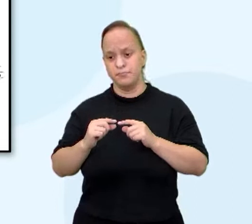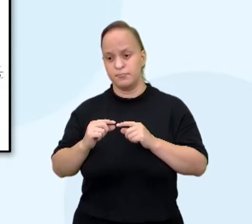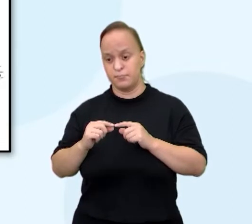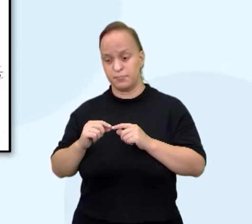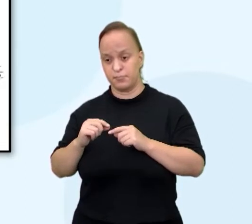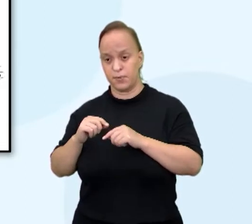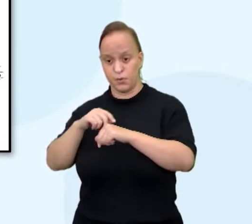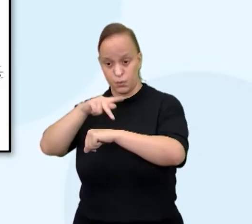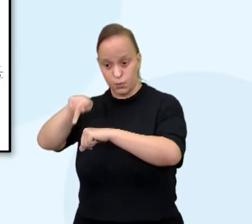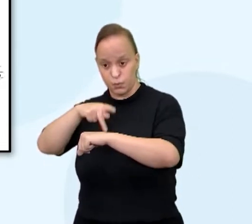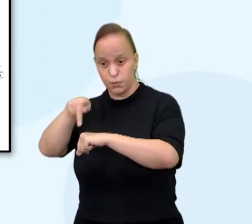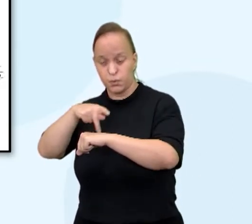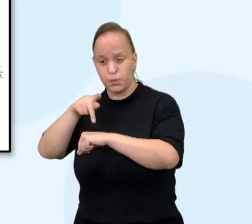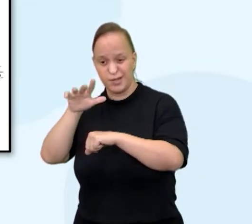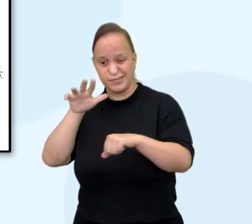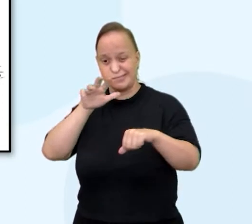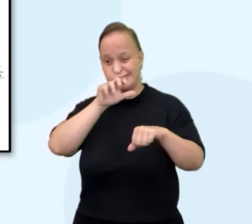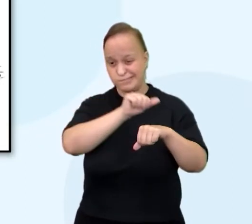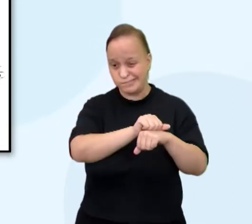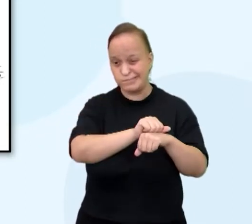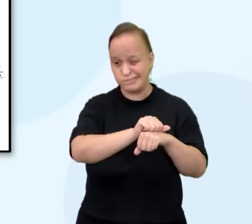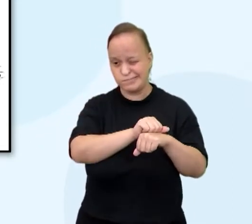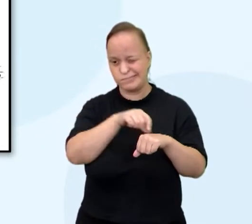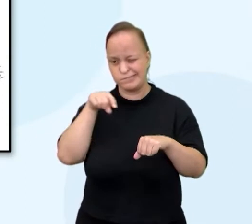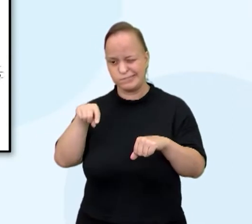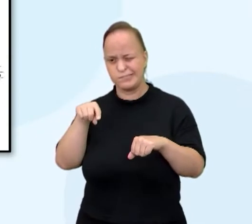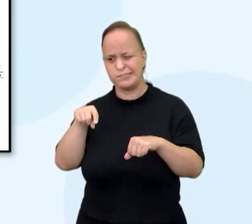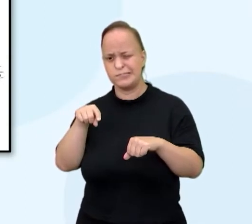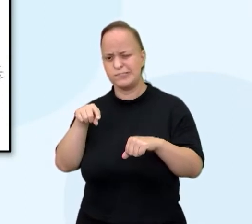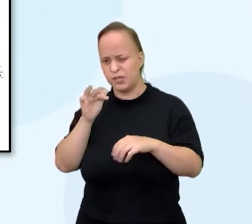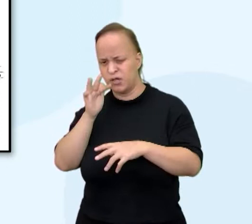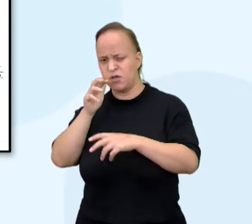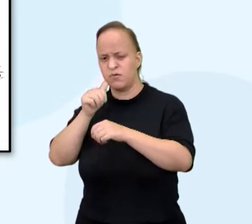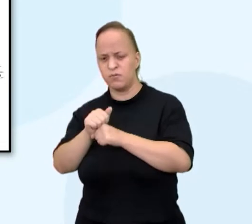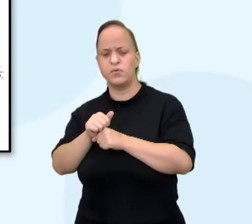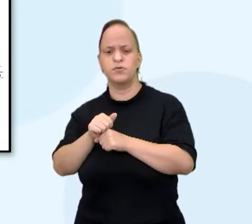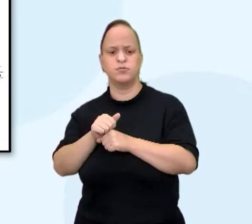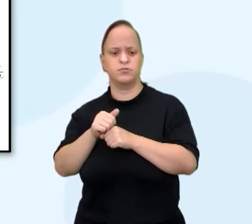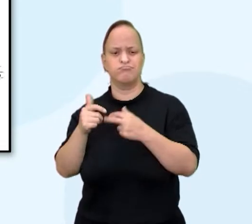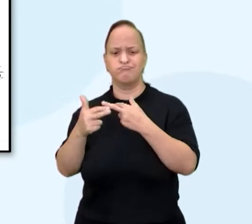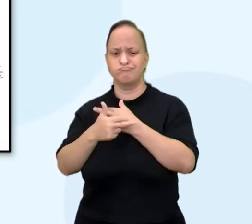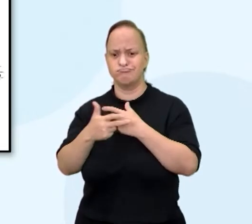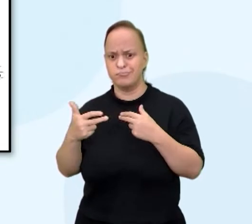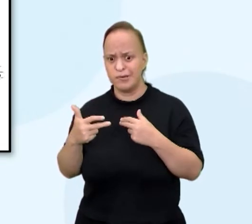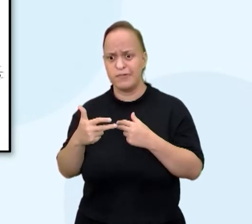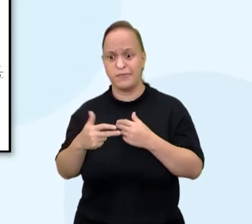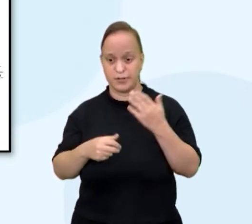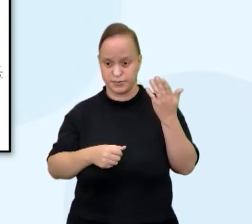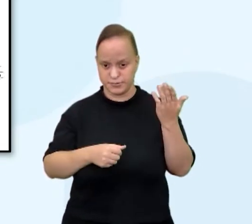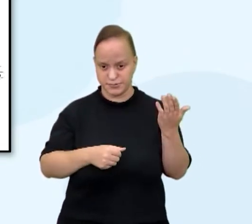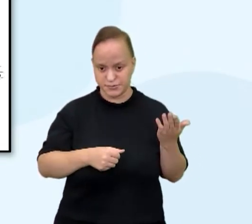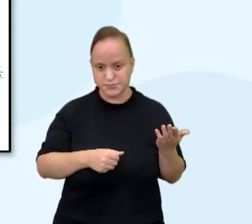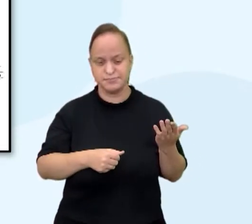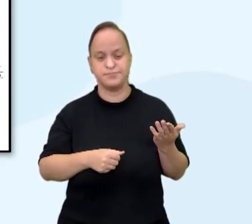a Grã-Bretanha, a França, a Espanha, Portugal, Itália, a Bélgica, Holanda, Dinamarca,